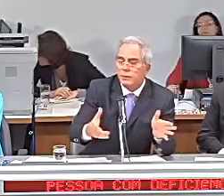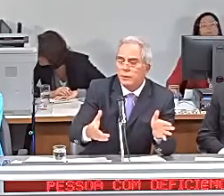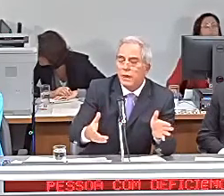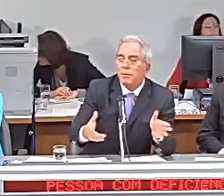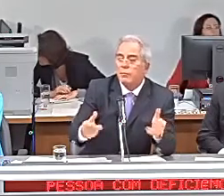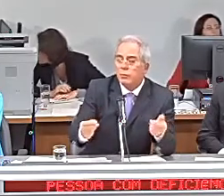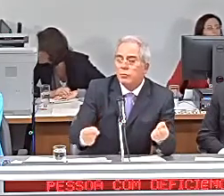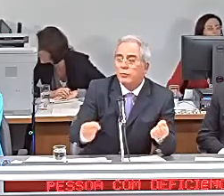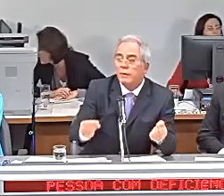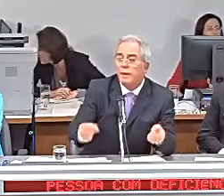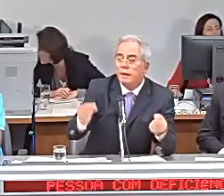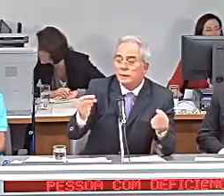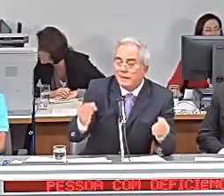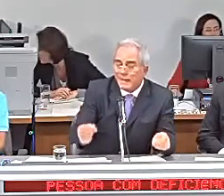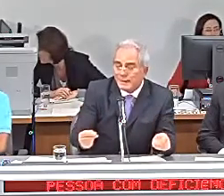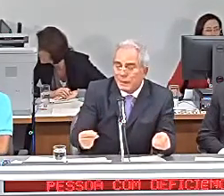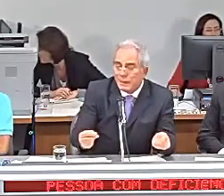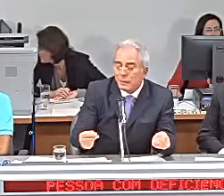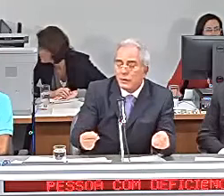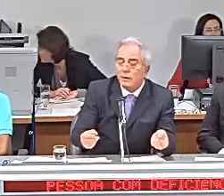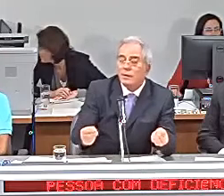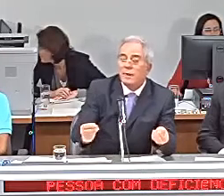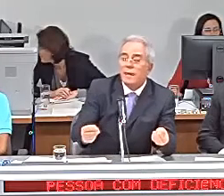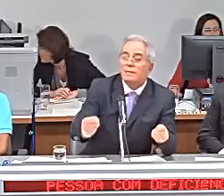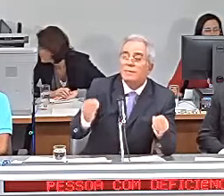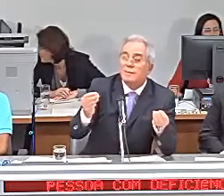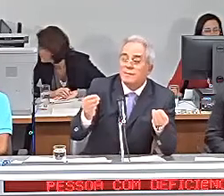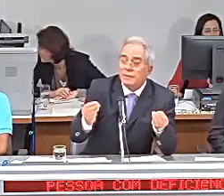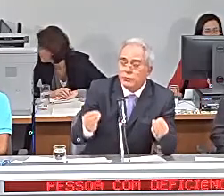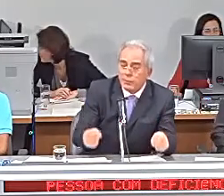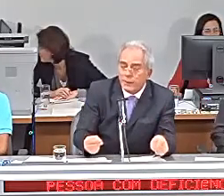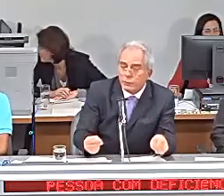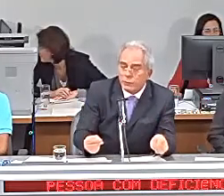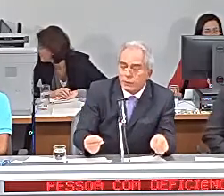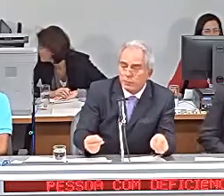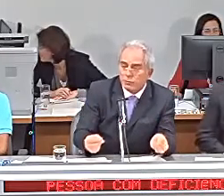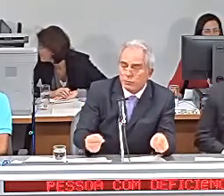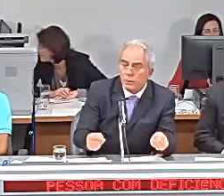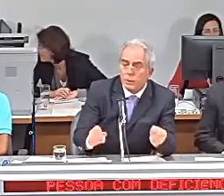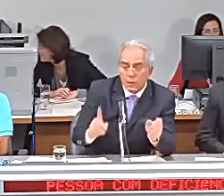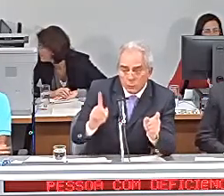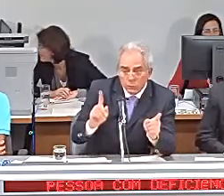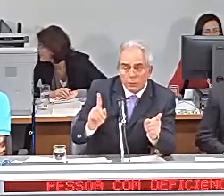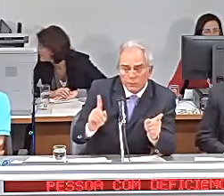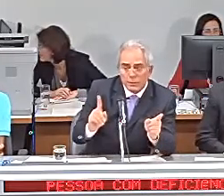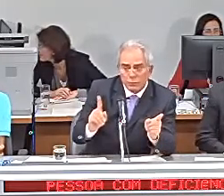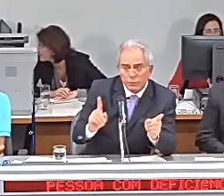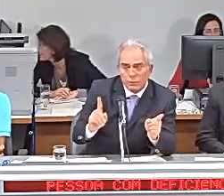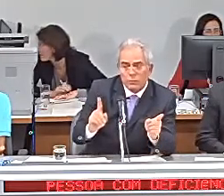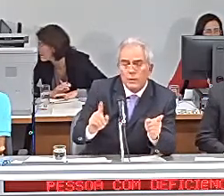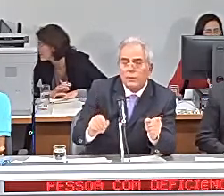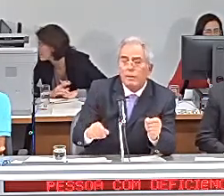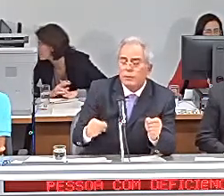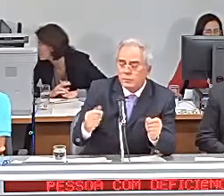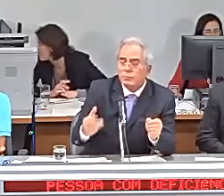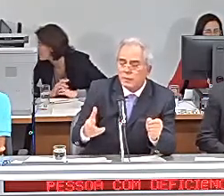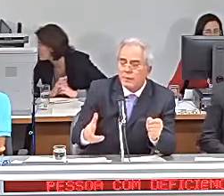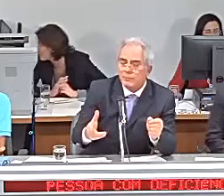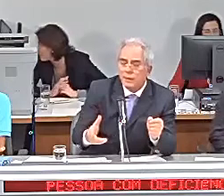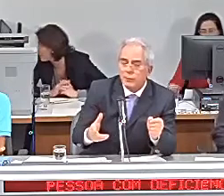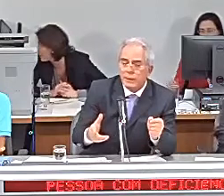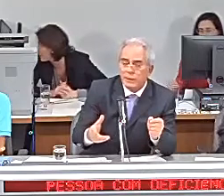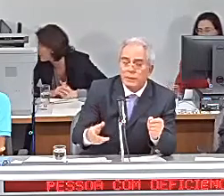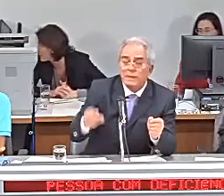EJA. É a mesma coisa de não dar nada. Dá desrespeito à pessoa. A luta não é fácil, não. Mas nós